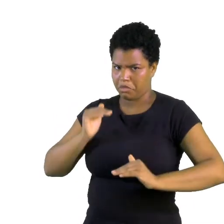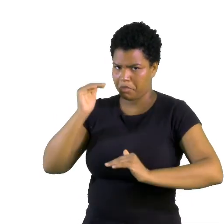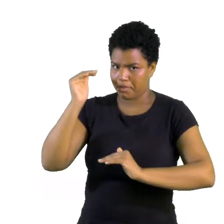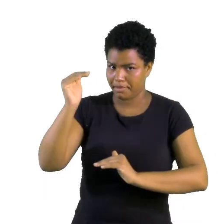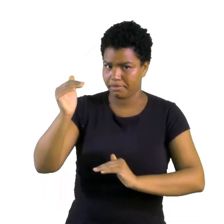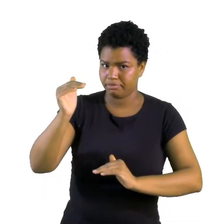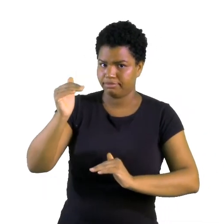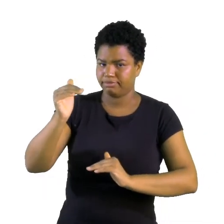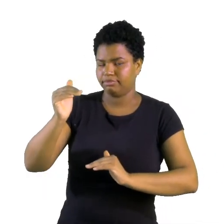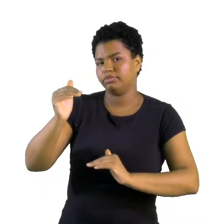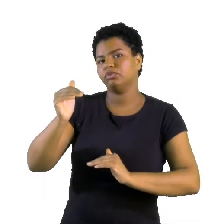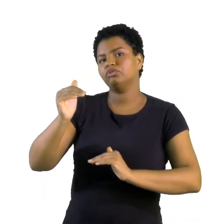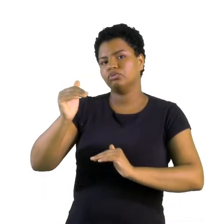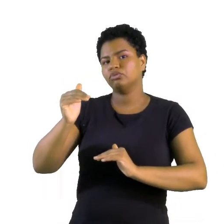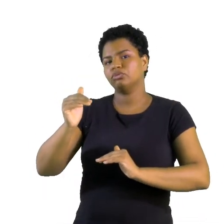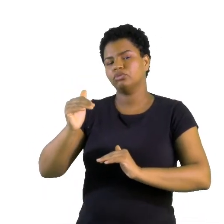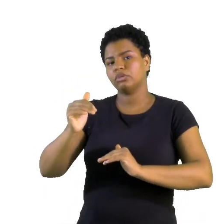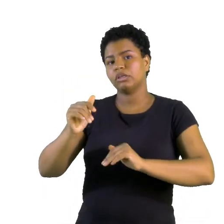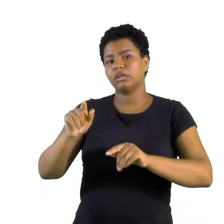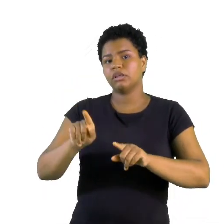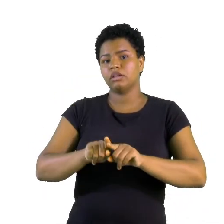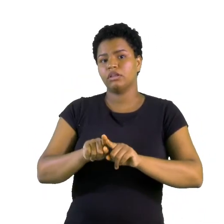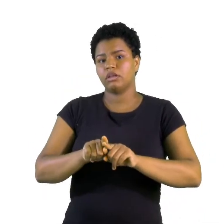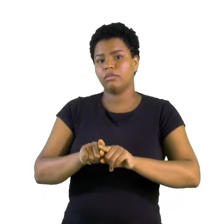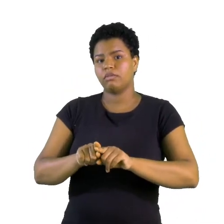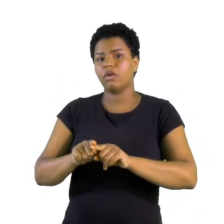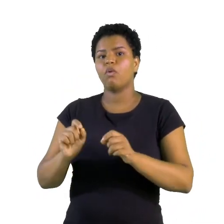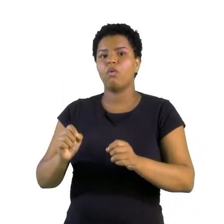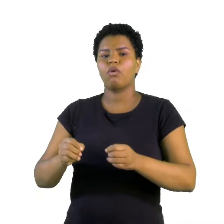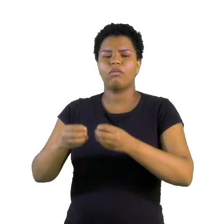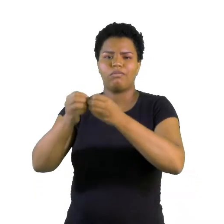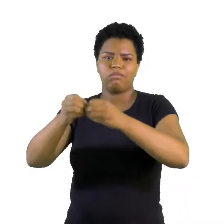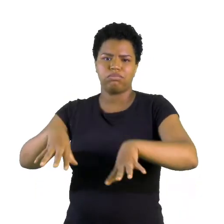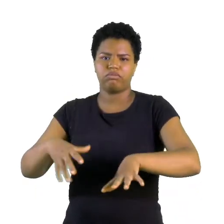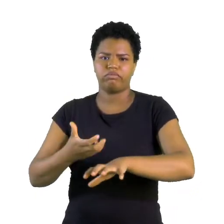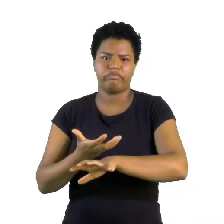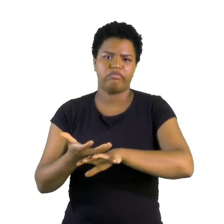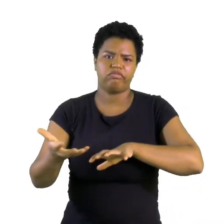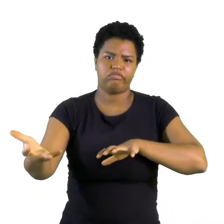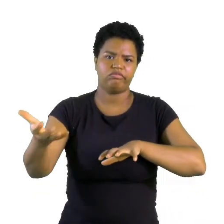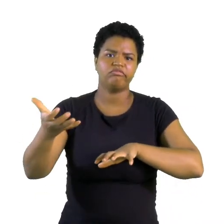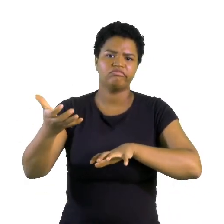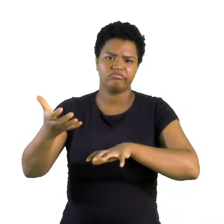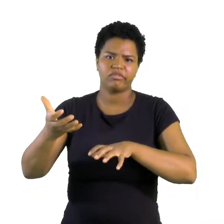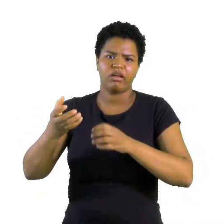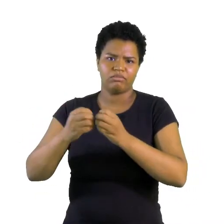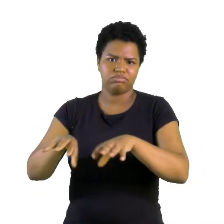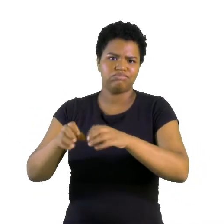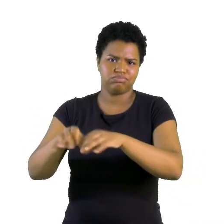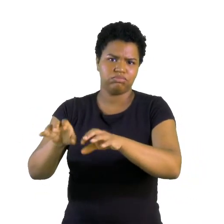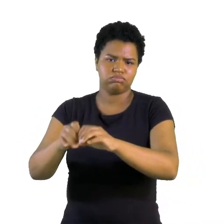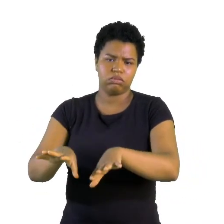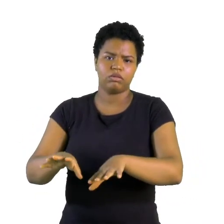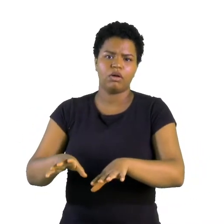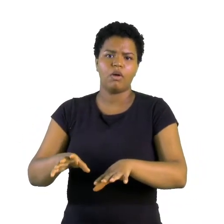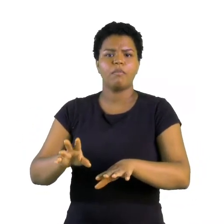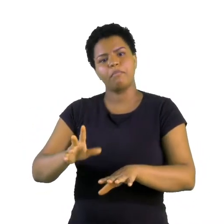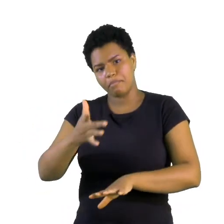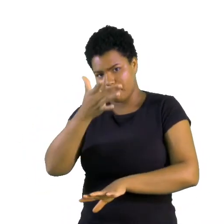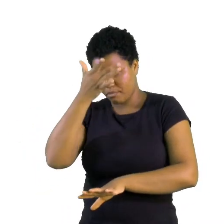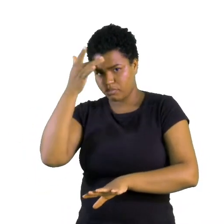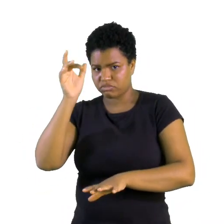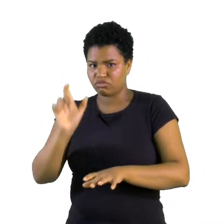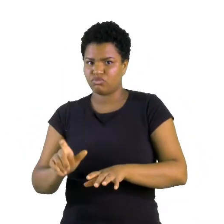dos conquistadores espanhóis, a destruição das lavouras, né, muitas lavouras foram destruídas pelos conquistadores espanhóis